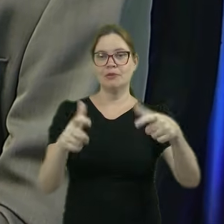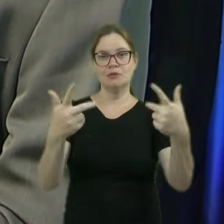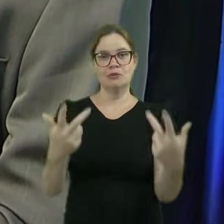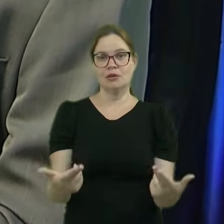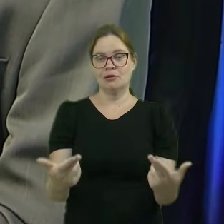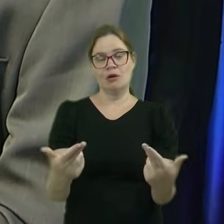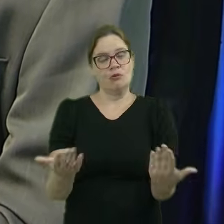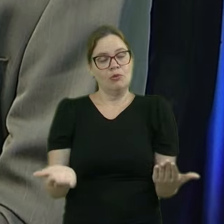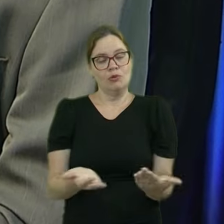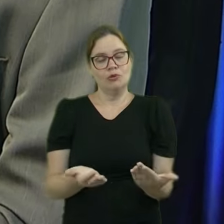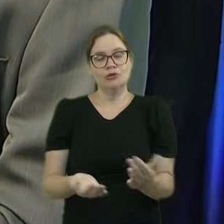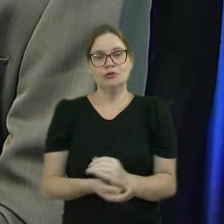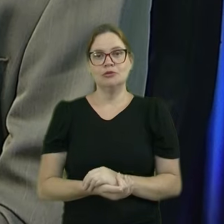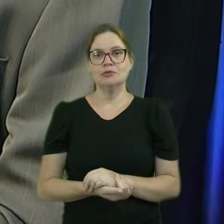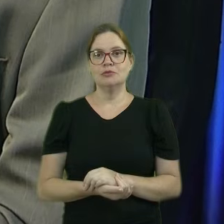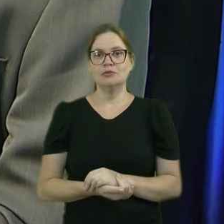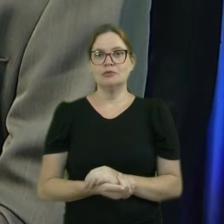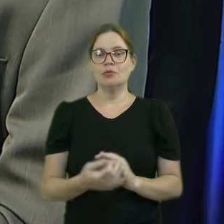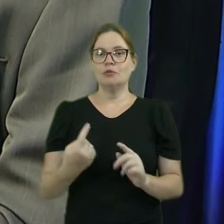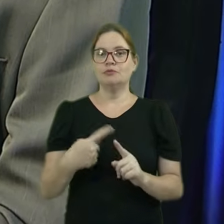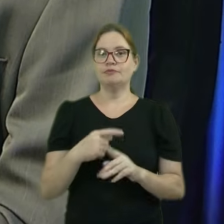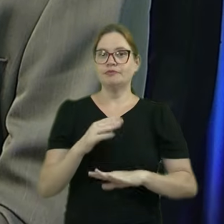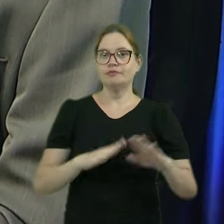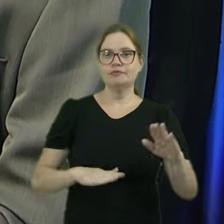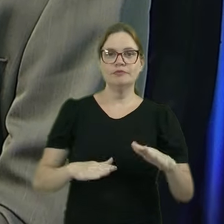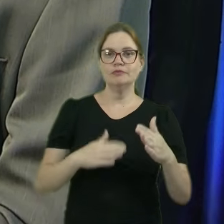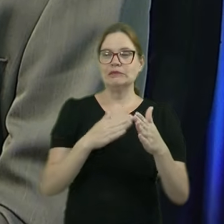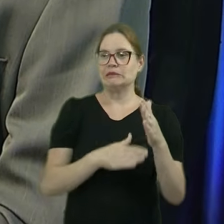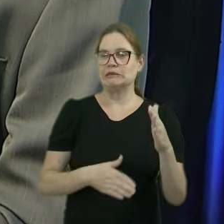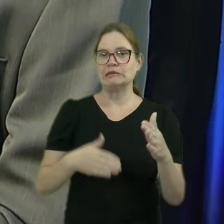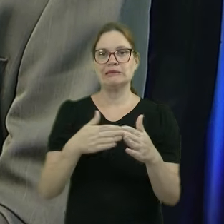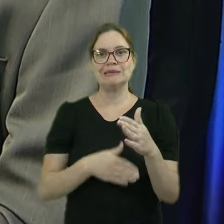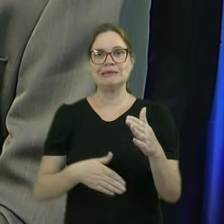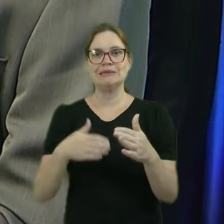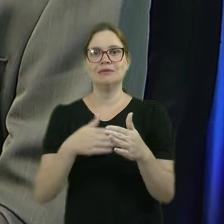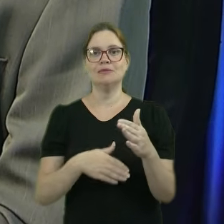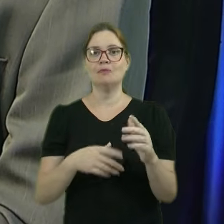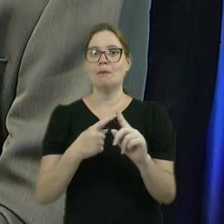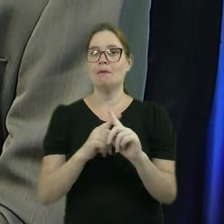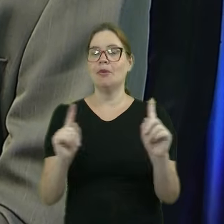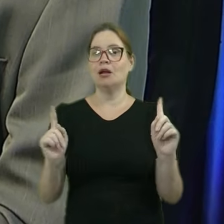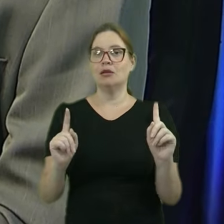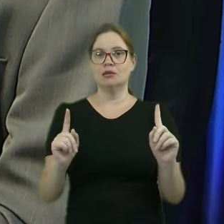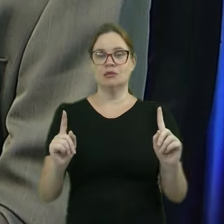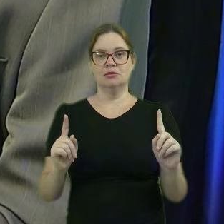Ficam alijadas de tudo. Mas ela